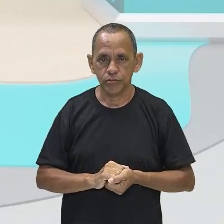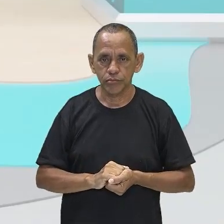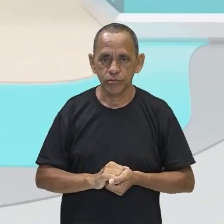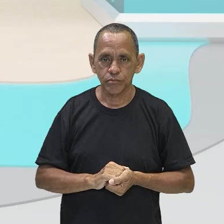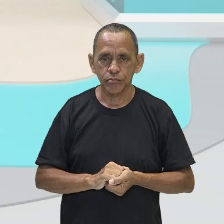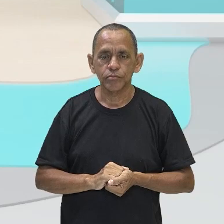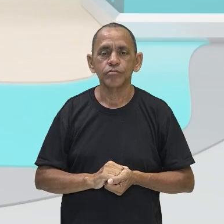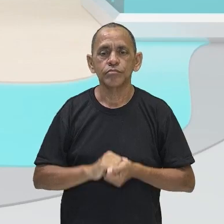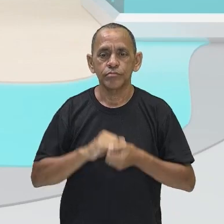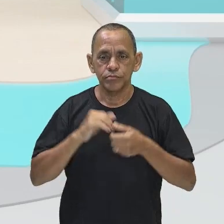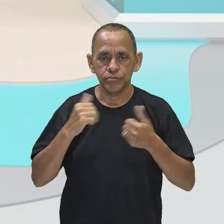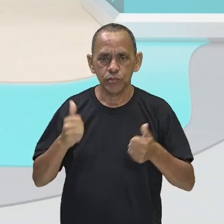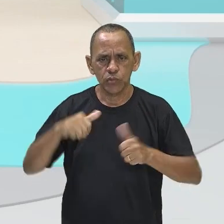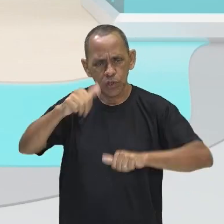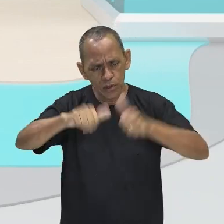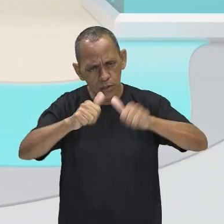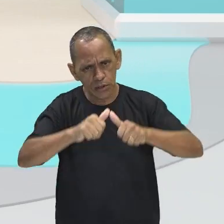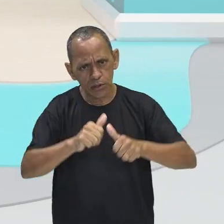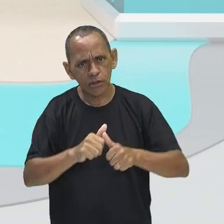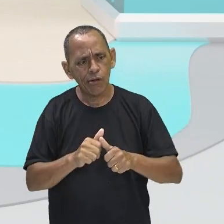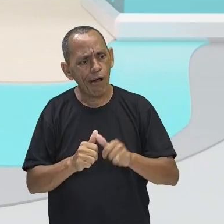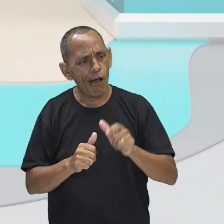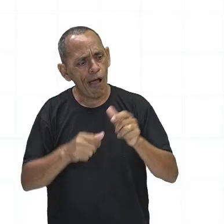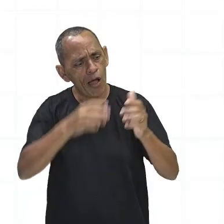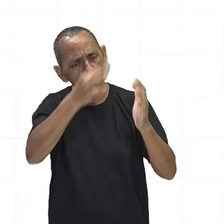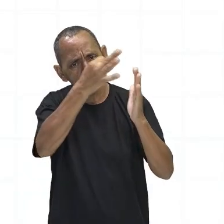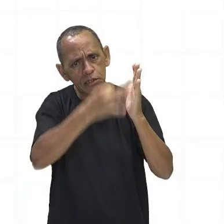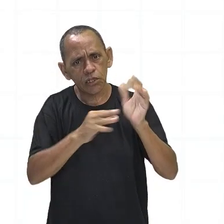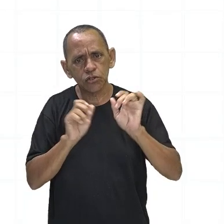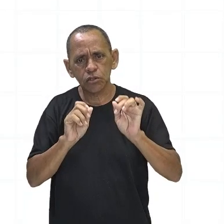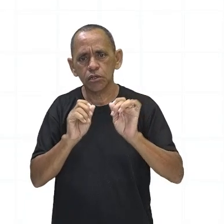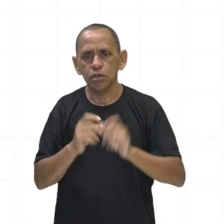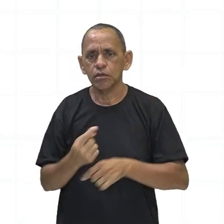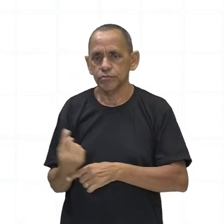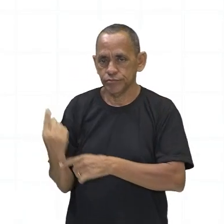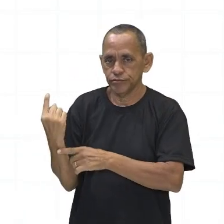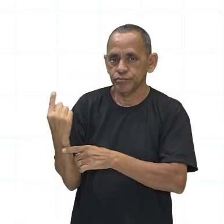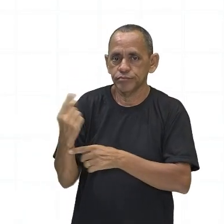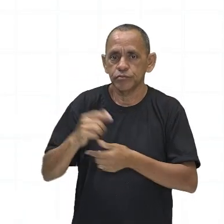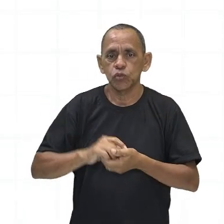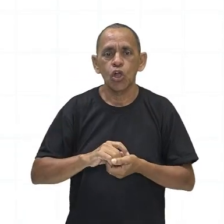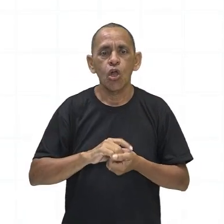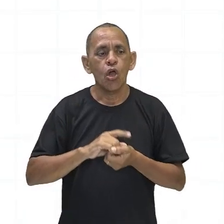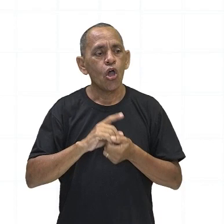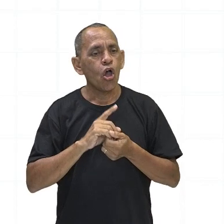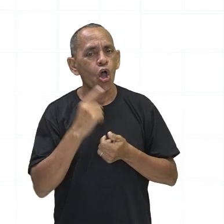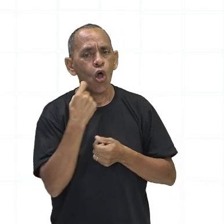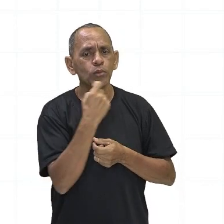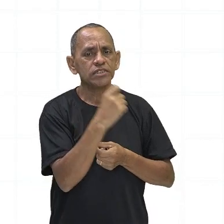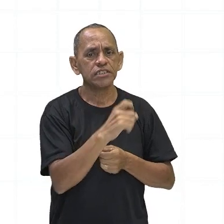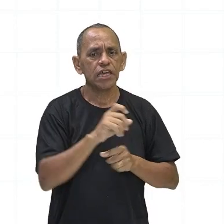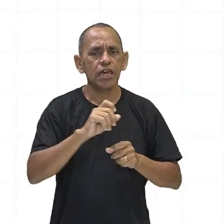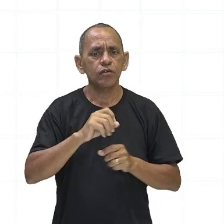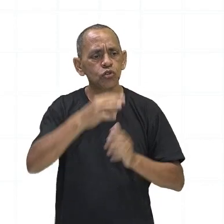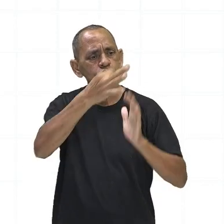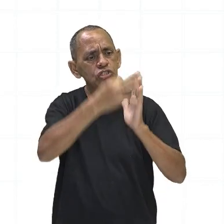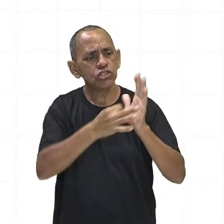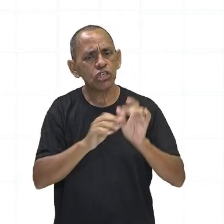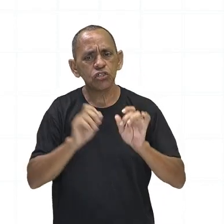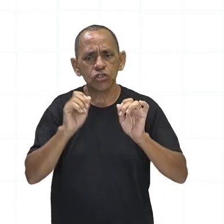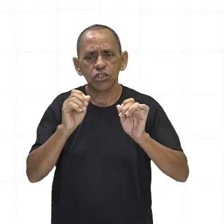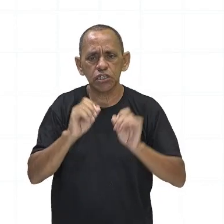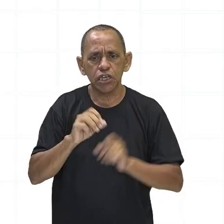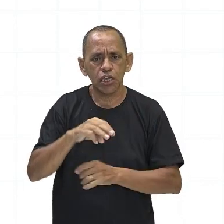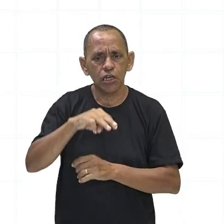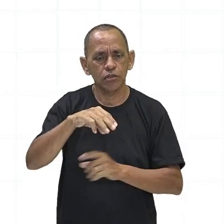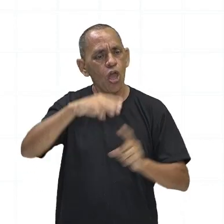Muito bem, vamos analisar esse texto de Daniel Munduruku? Vamos lá, olha só. Observe aí. Então o nome do texto, O Roubo do Fogo, é um mito